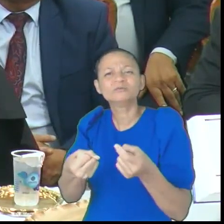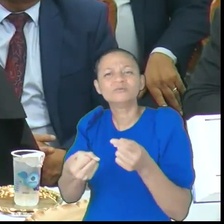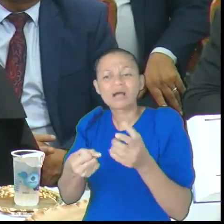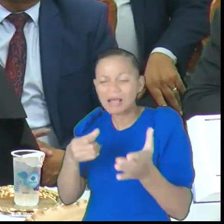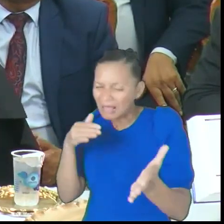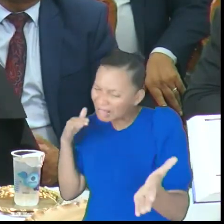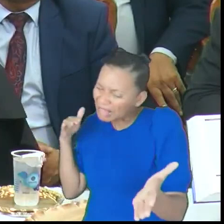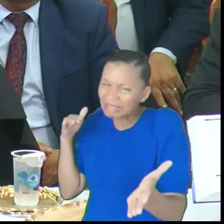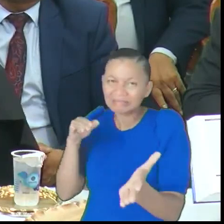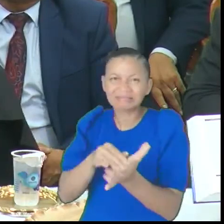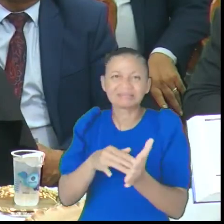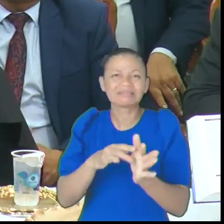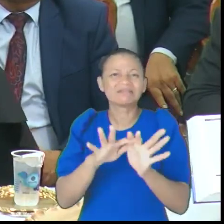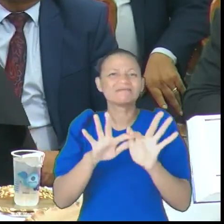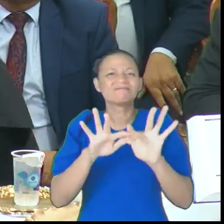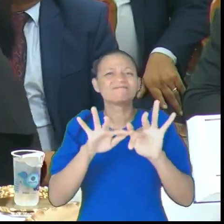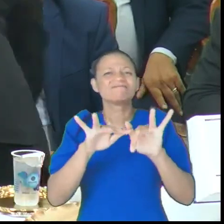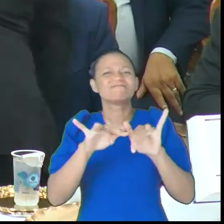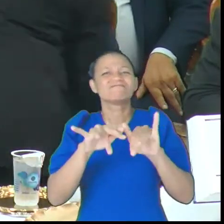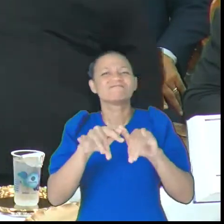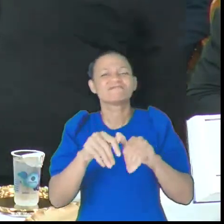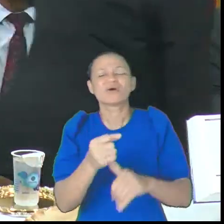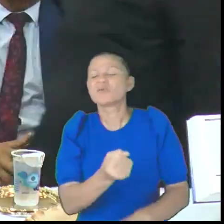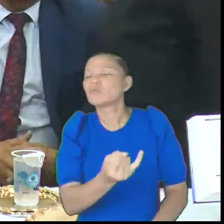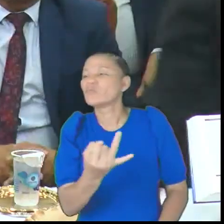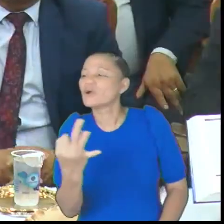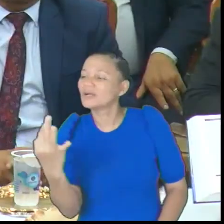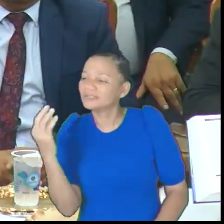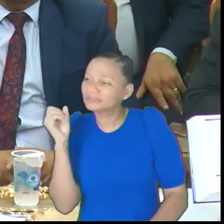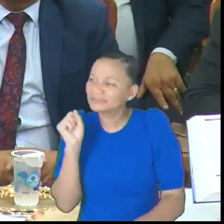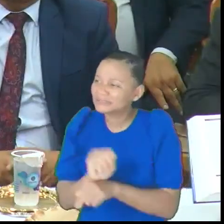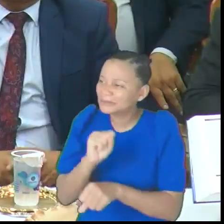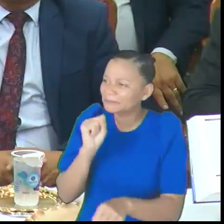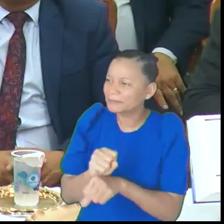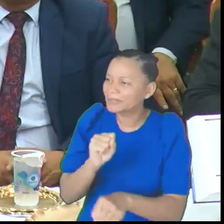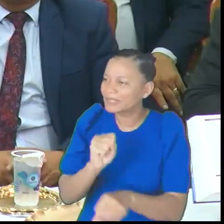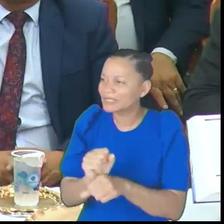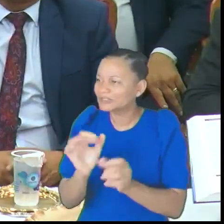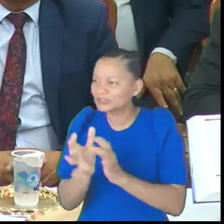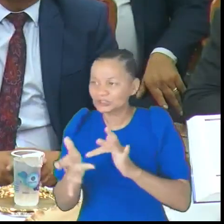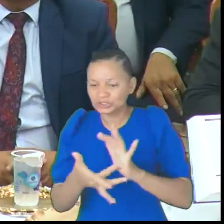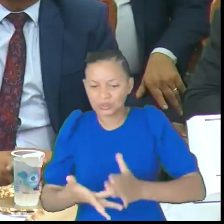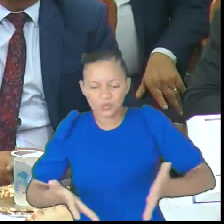até o fim. Quantos estão aguardando Jesus para hoje?